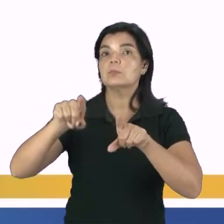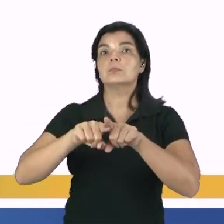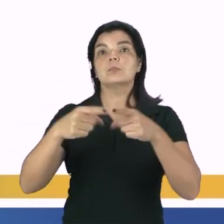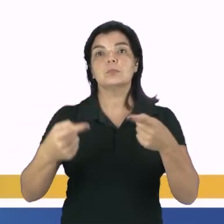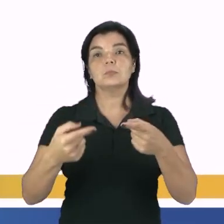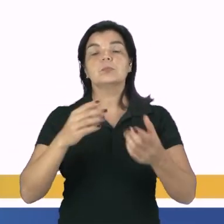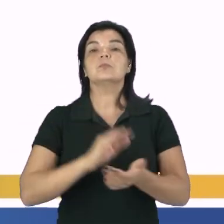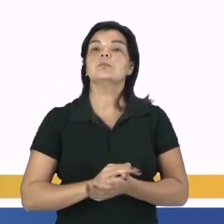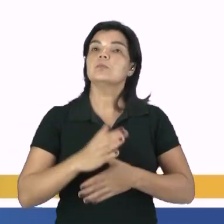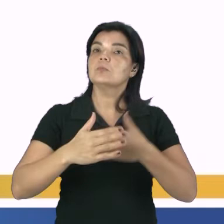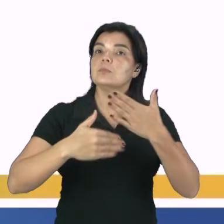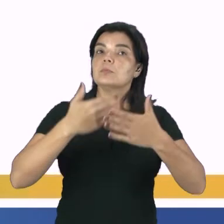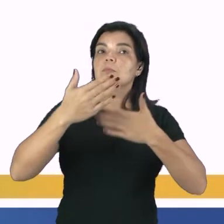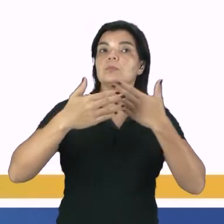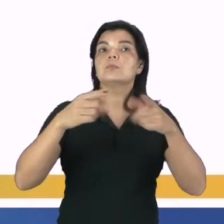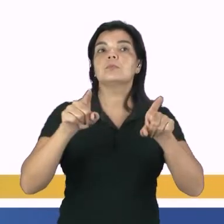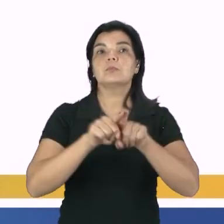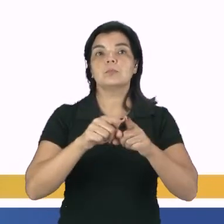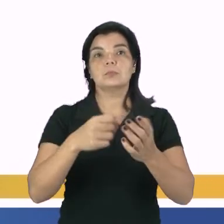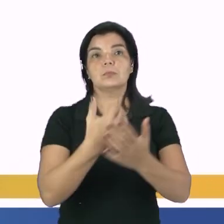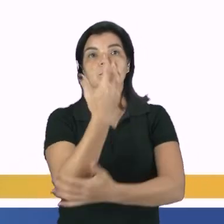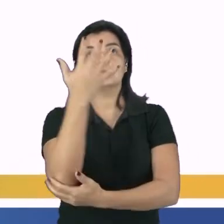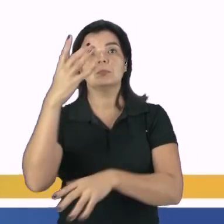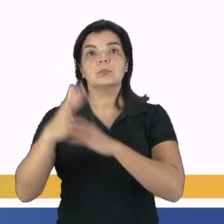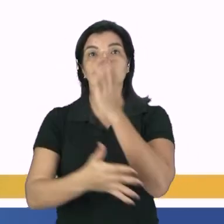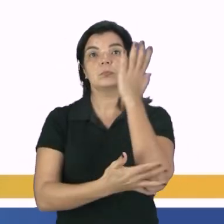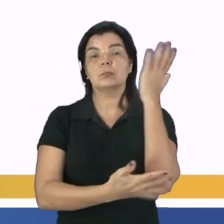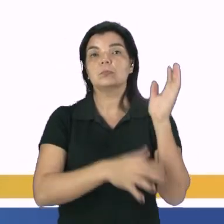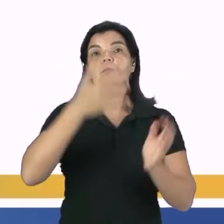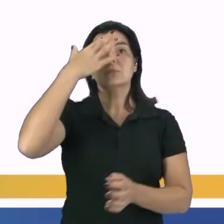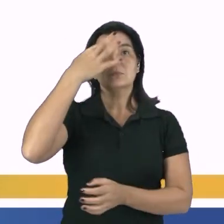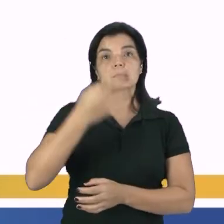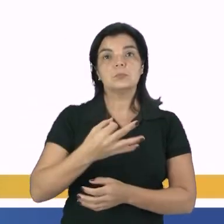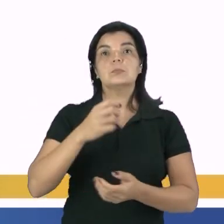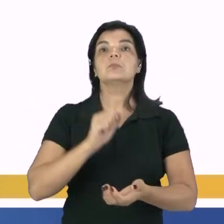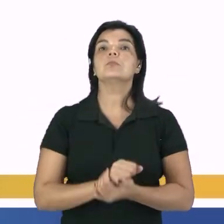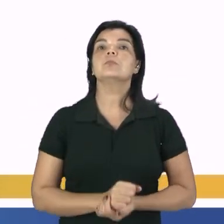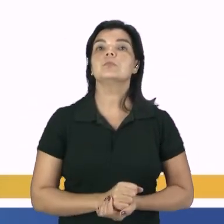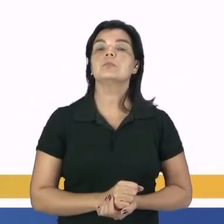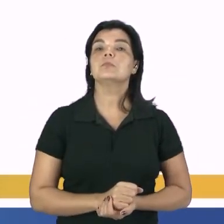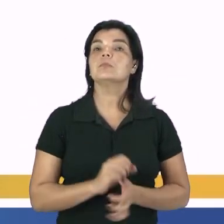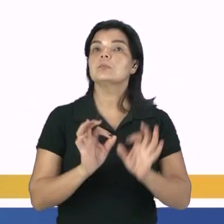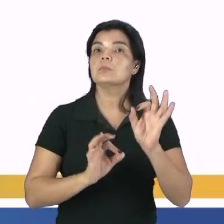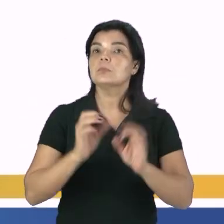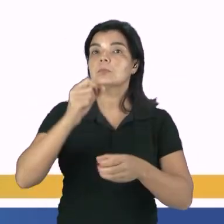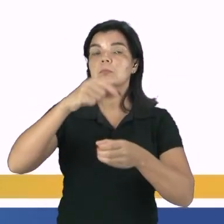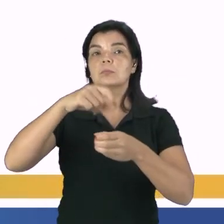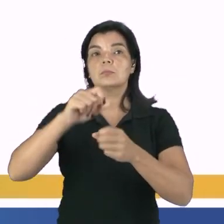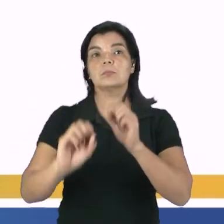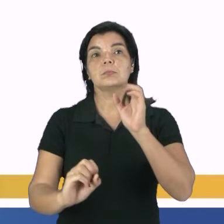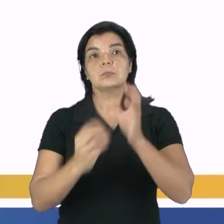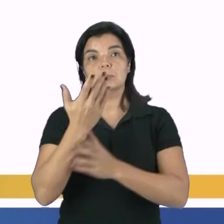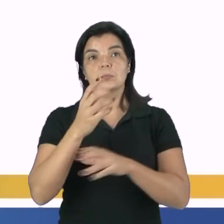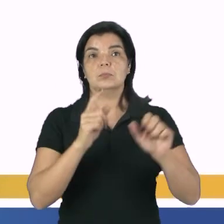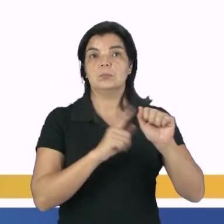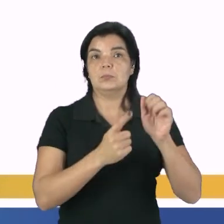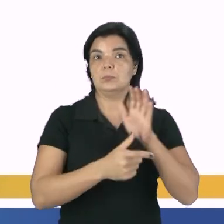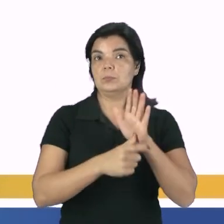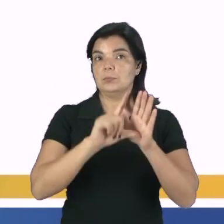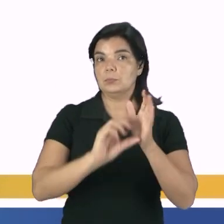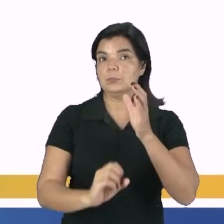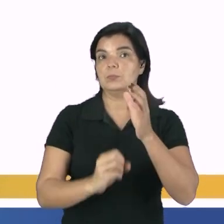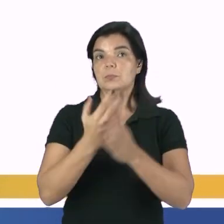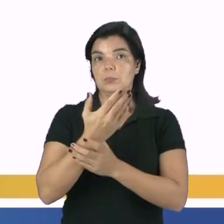semente. Considerando o curso evolutivo dos vegetais, pode-se afirmar corretamente que a produção de sementes aconteceu.